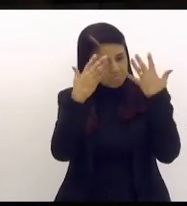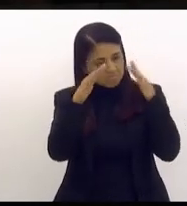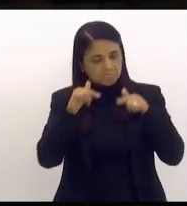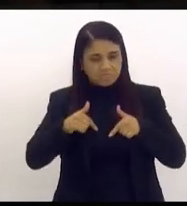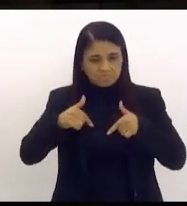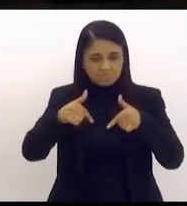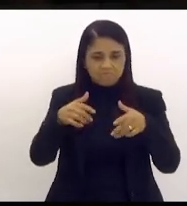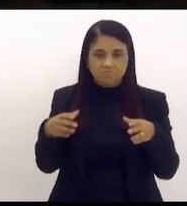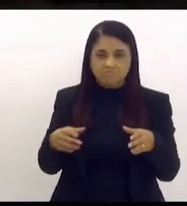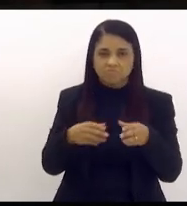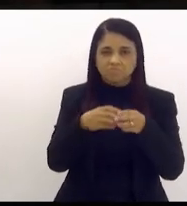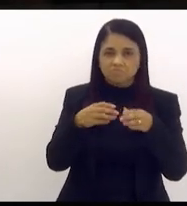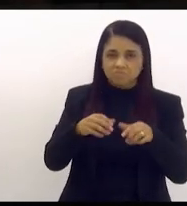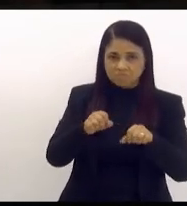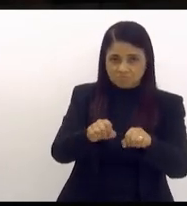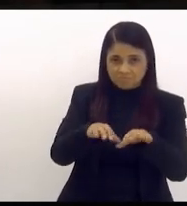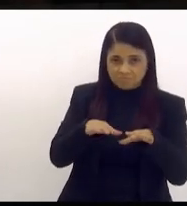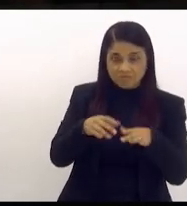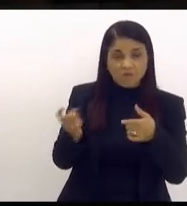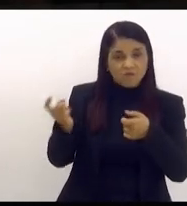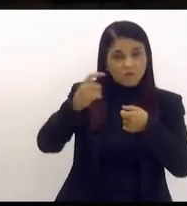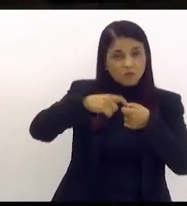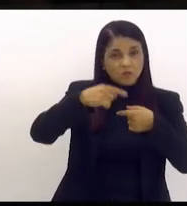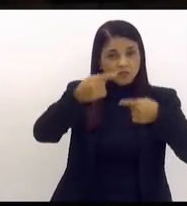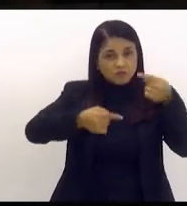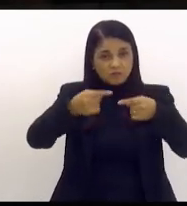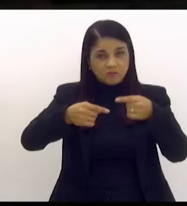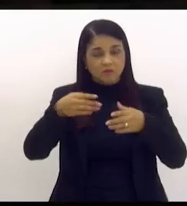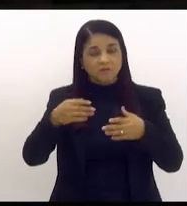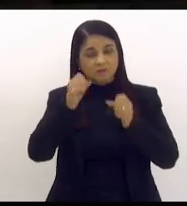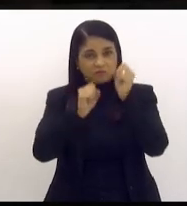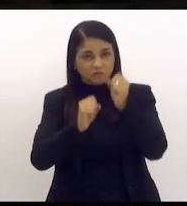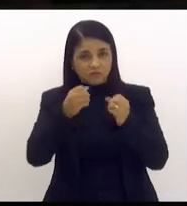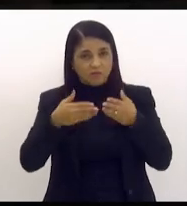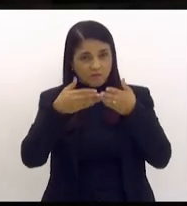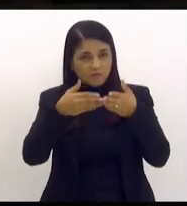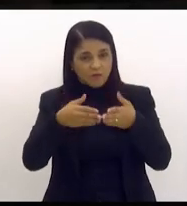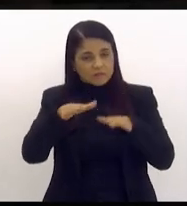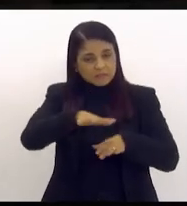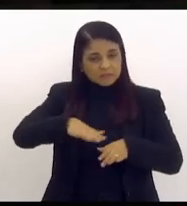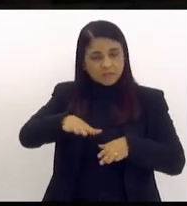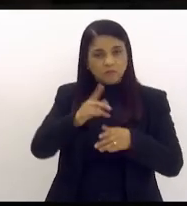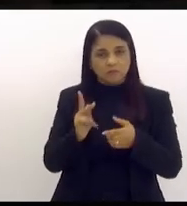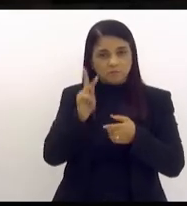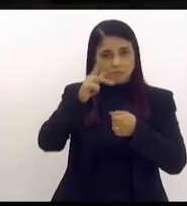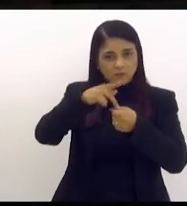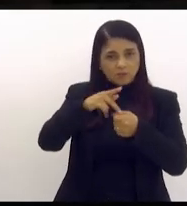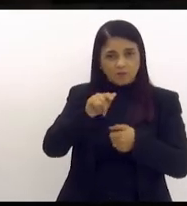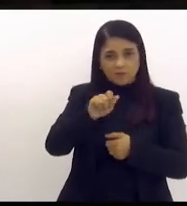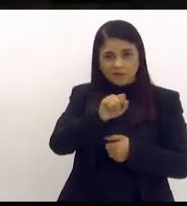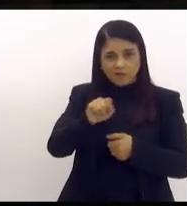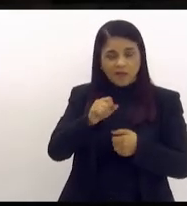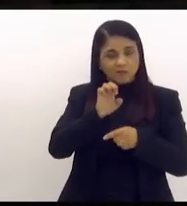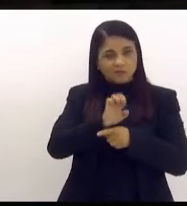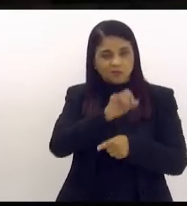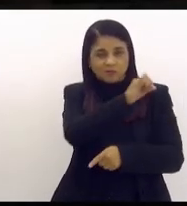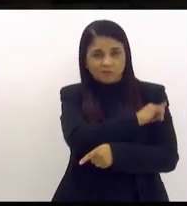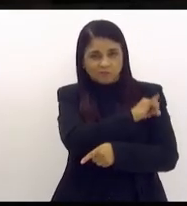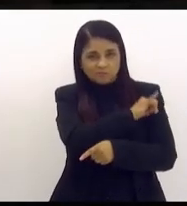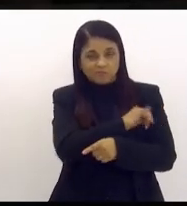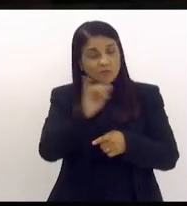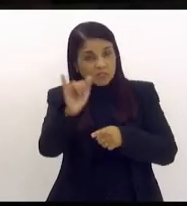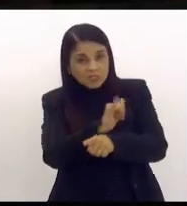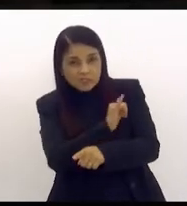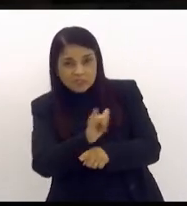criação dessa frente retomando a discussão da indústria naval e do setor de petróleo e gás nesse estado por ser